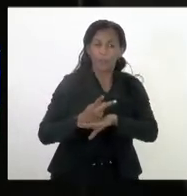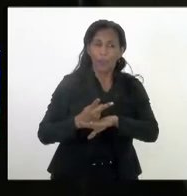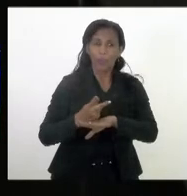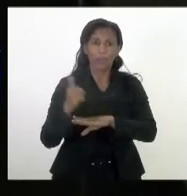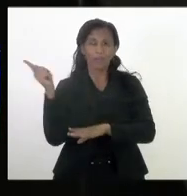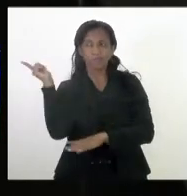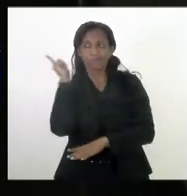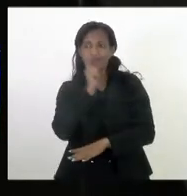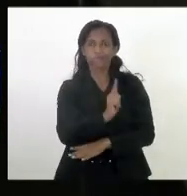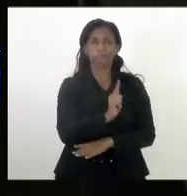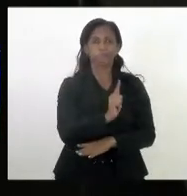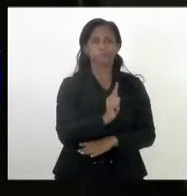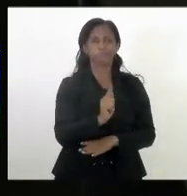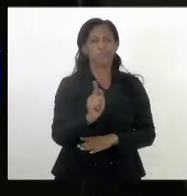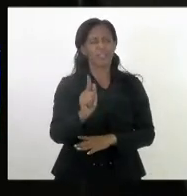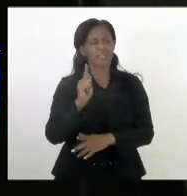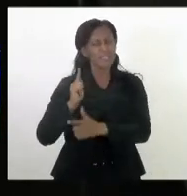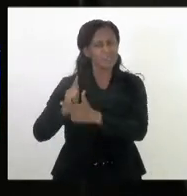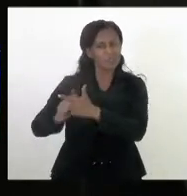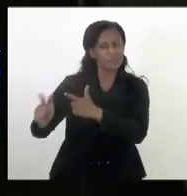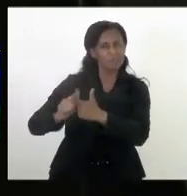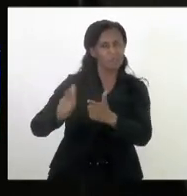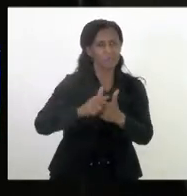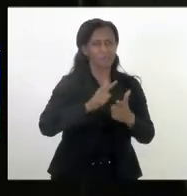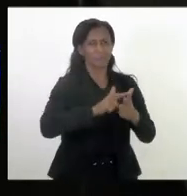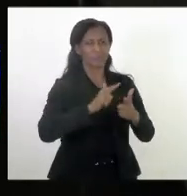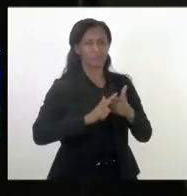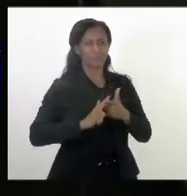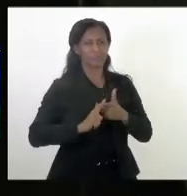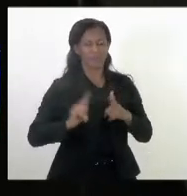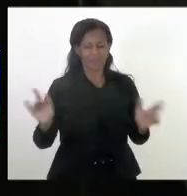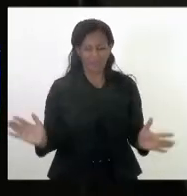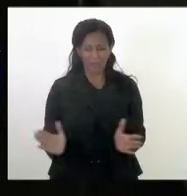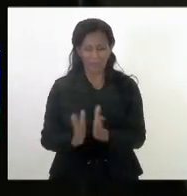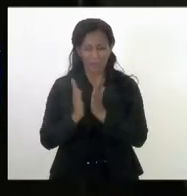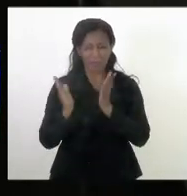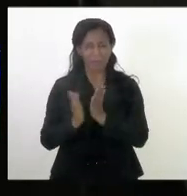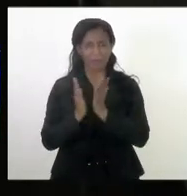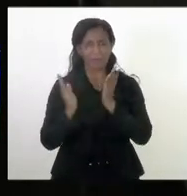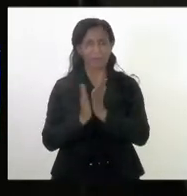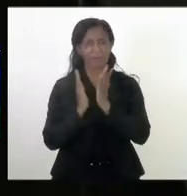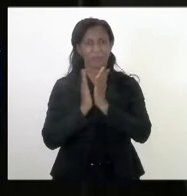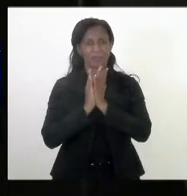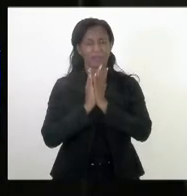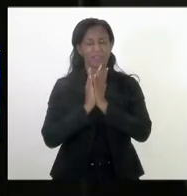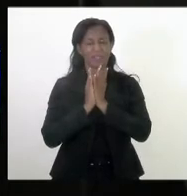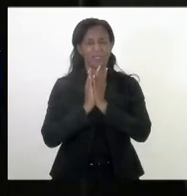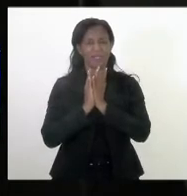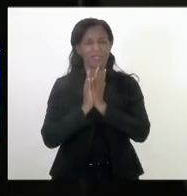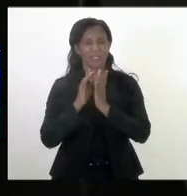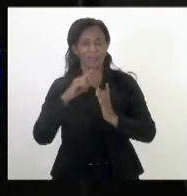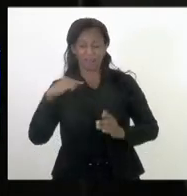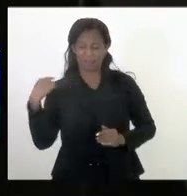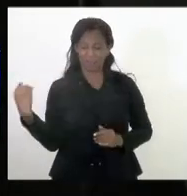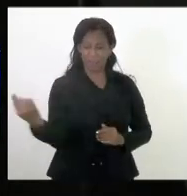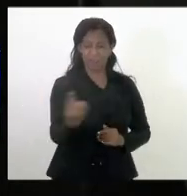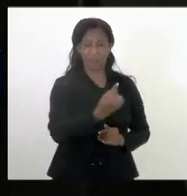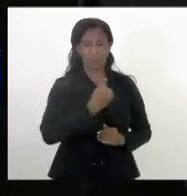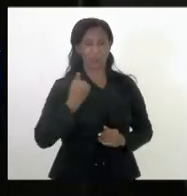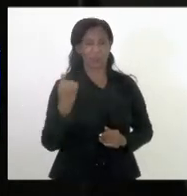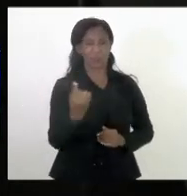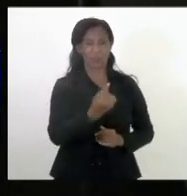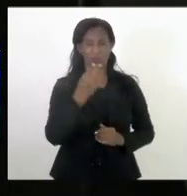superar esse alto grau de vulnerabilidade que foi transmitido para todos nós a partir da